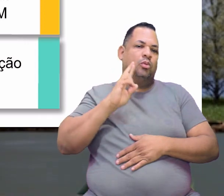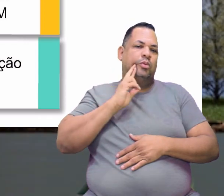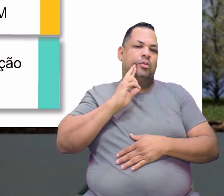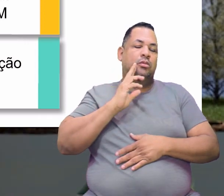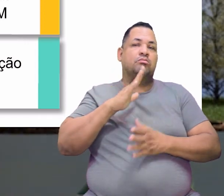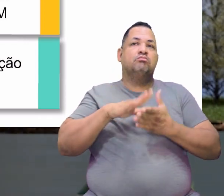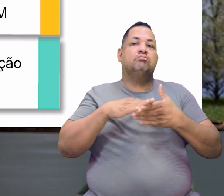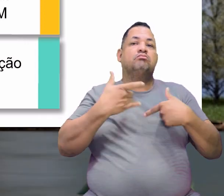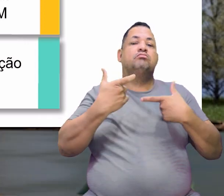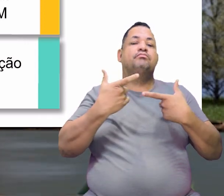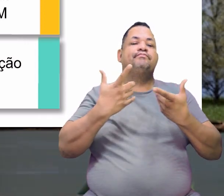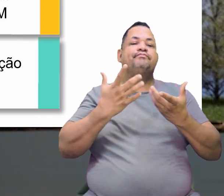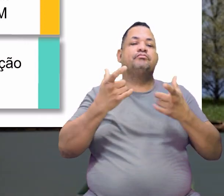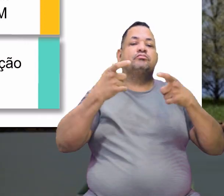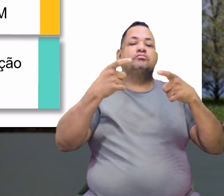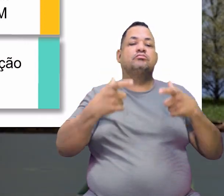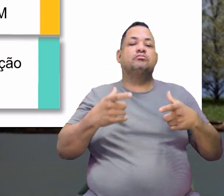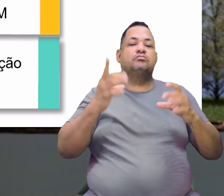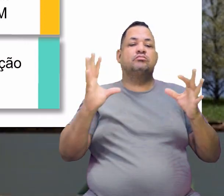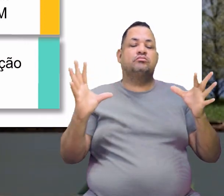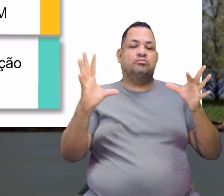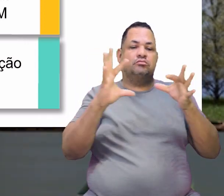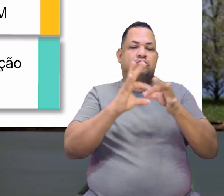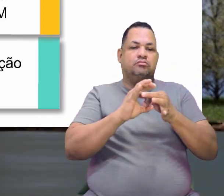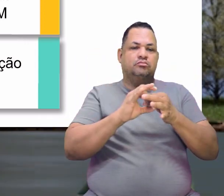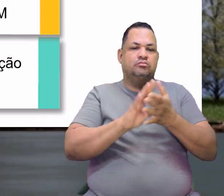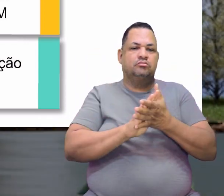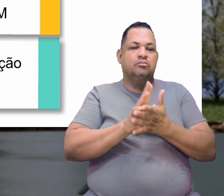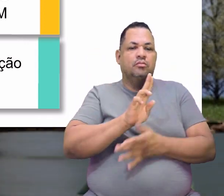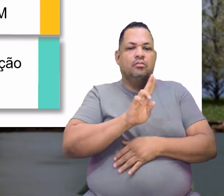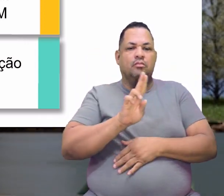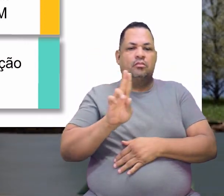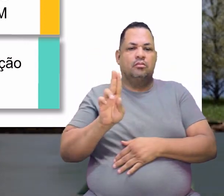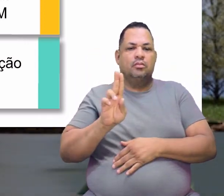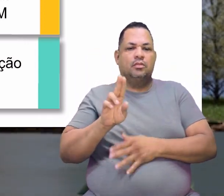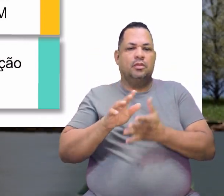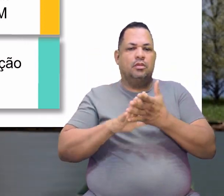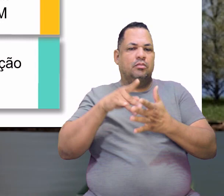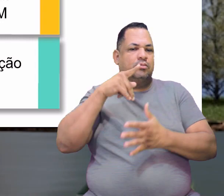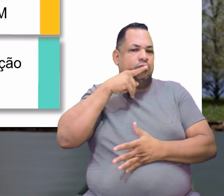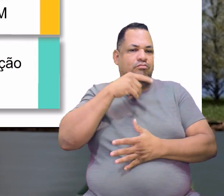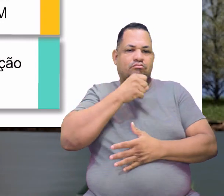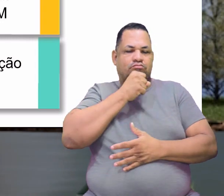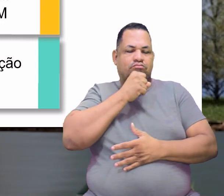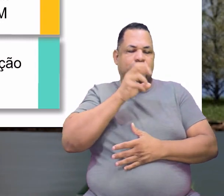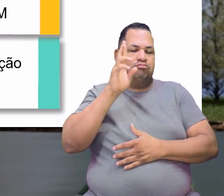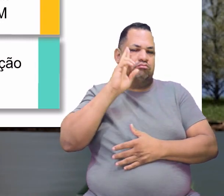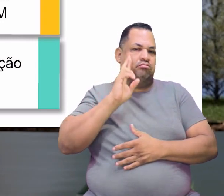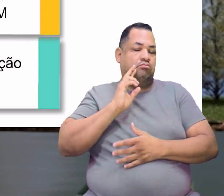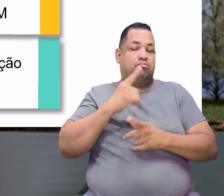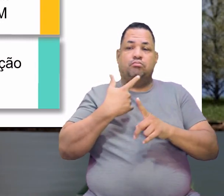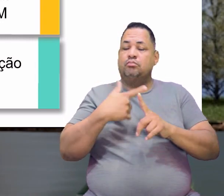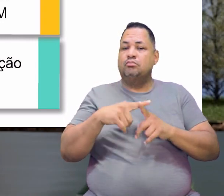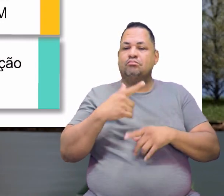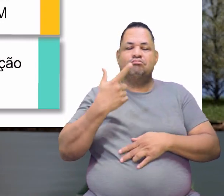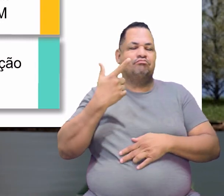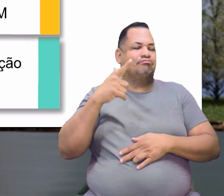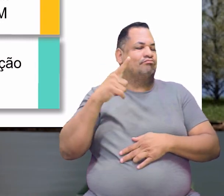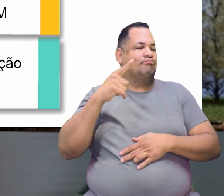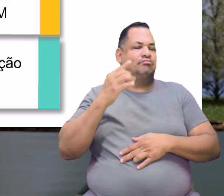se encontra nesse contexto. Claro que o nome não seria Porto Velho nem Rondônia, porque não existia. Mas